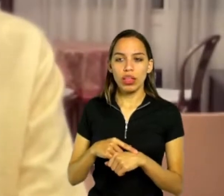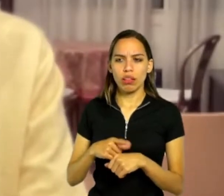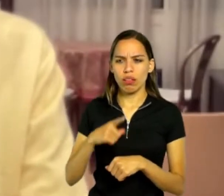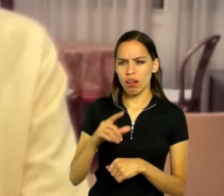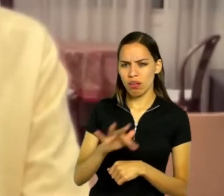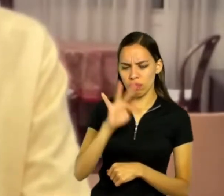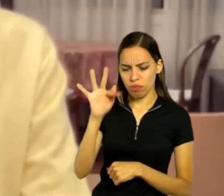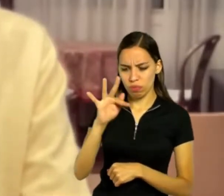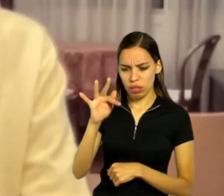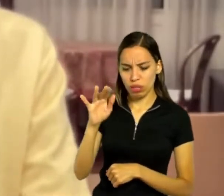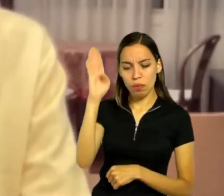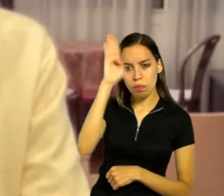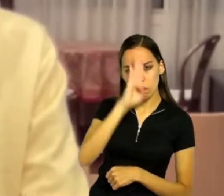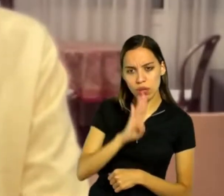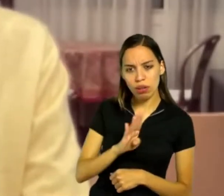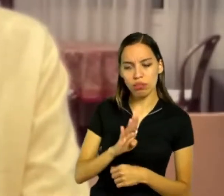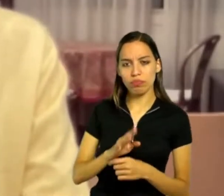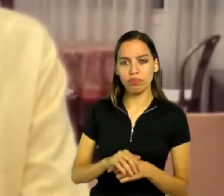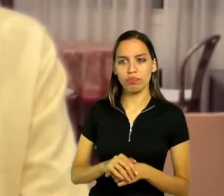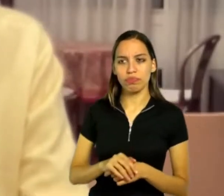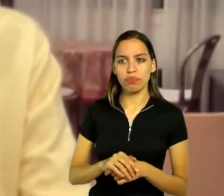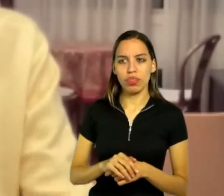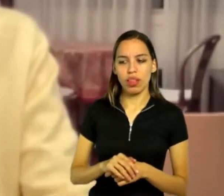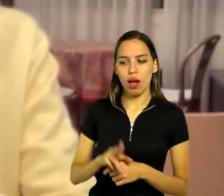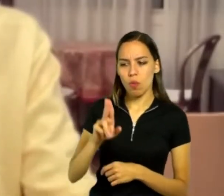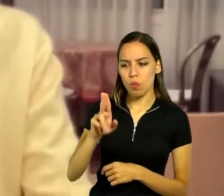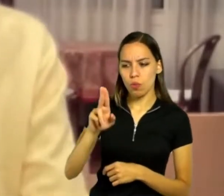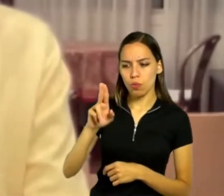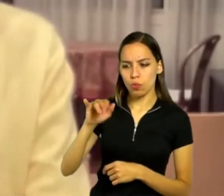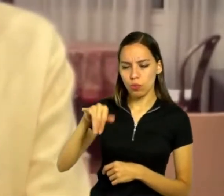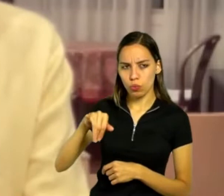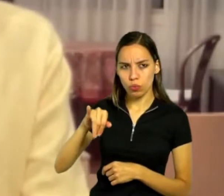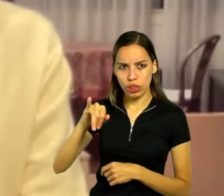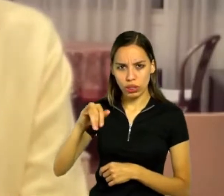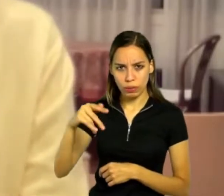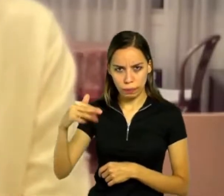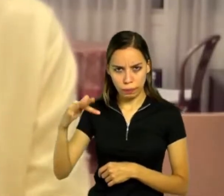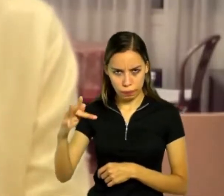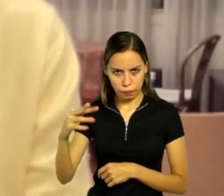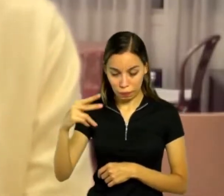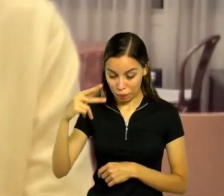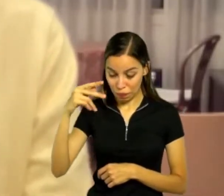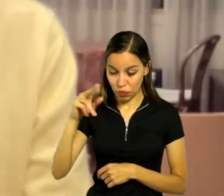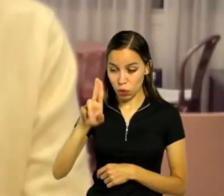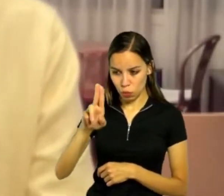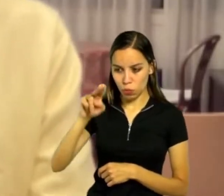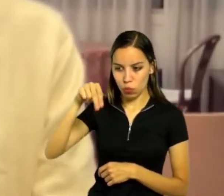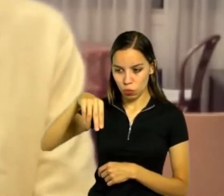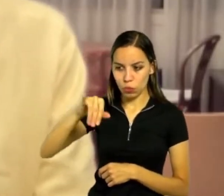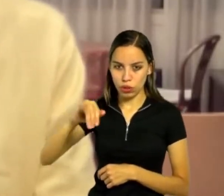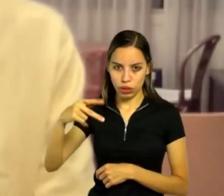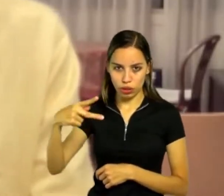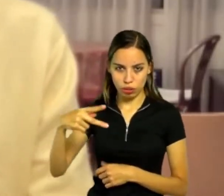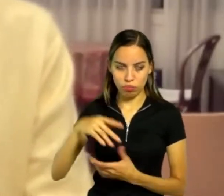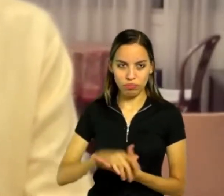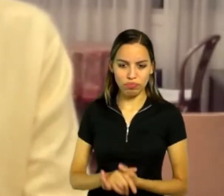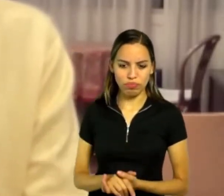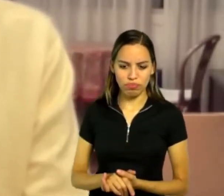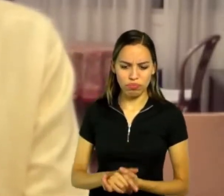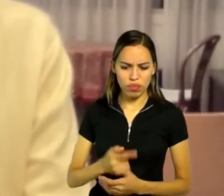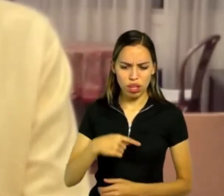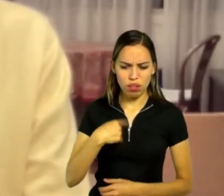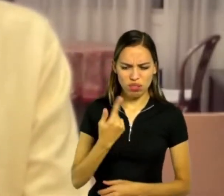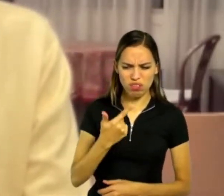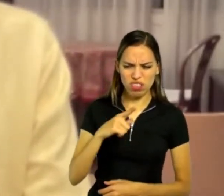hoje não sei, a Unip, e o Objetivo chegou a ter 10 mil